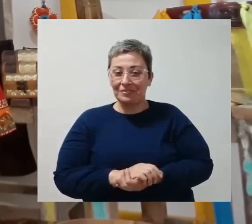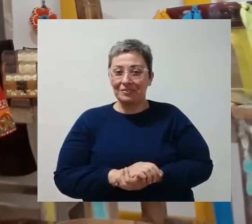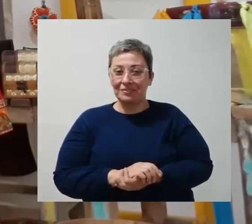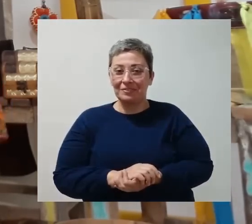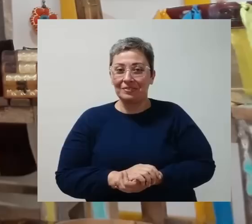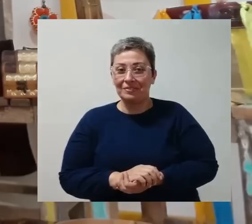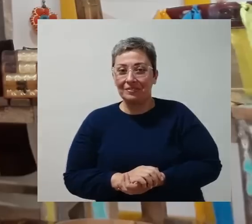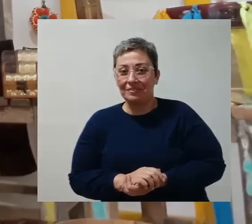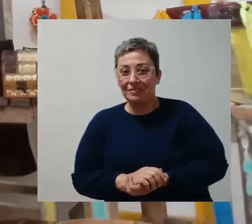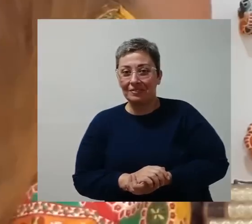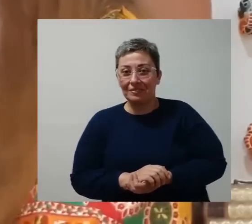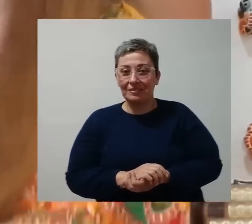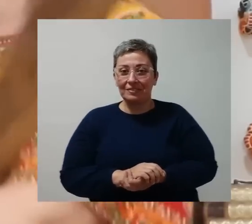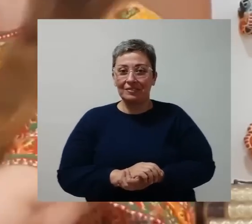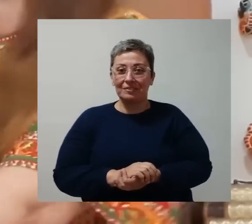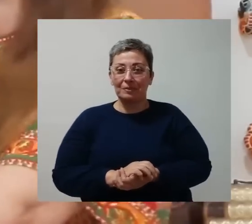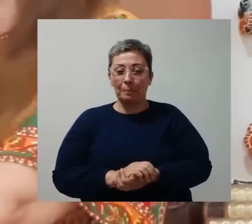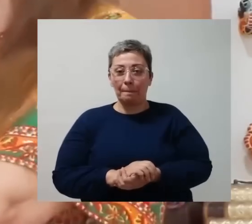Vamos!